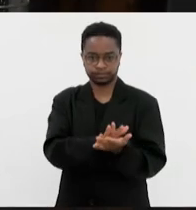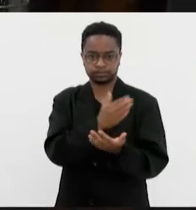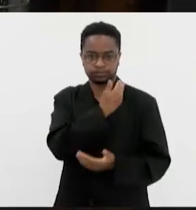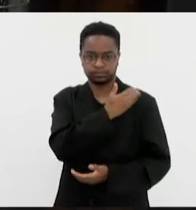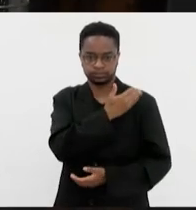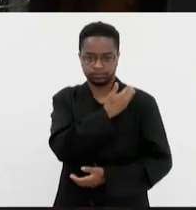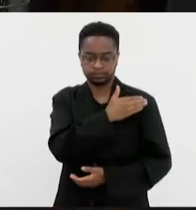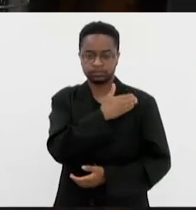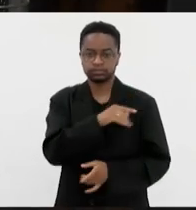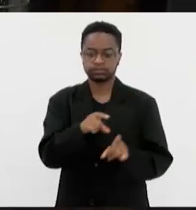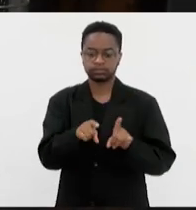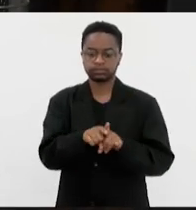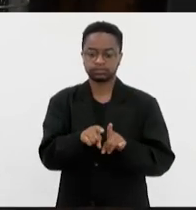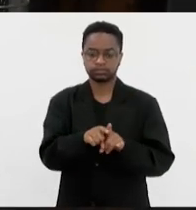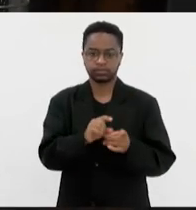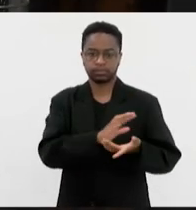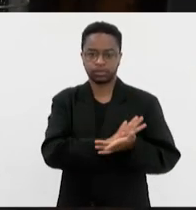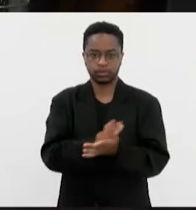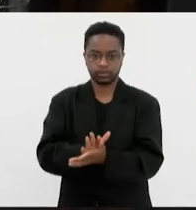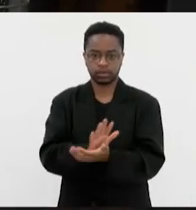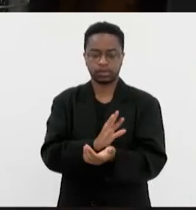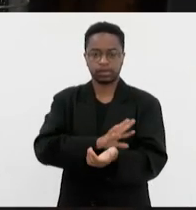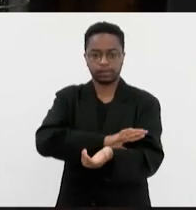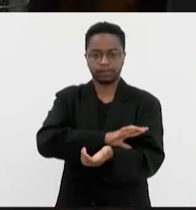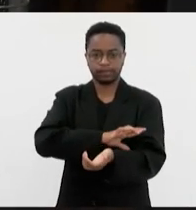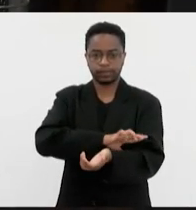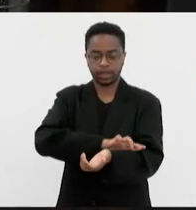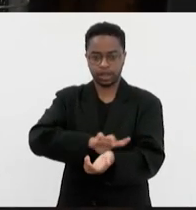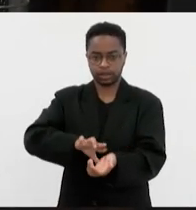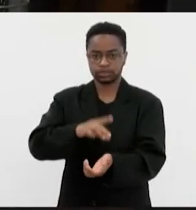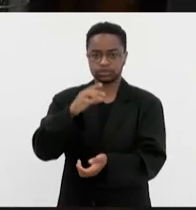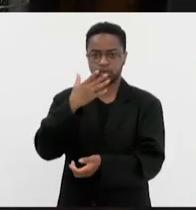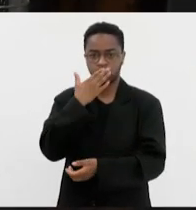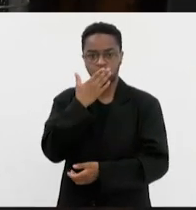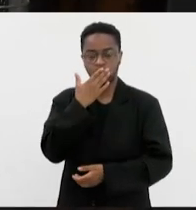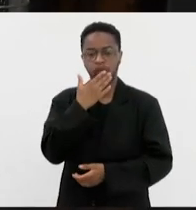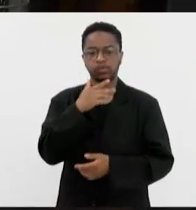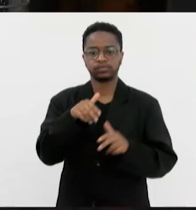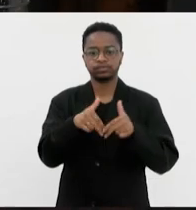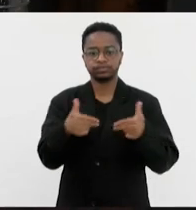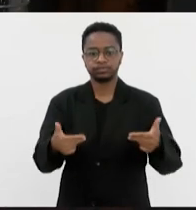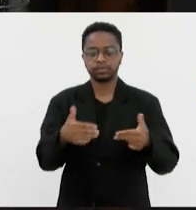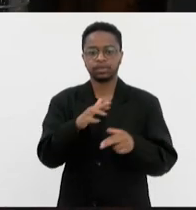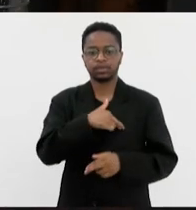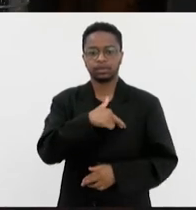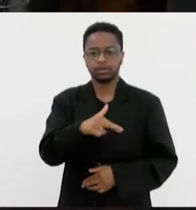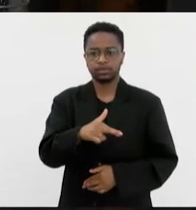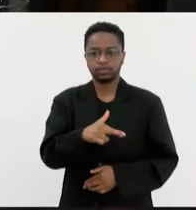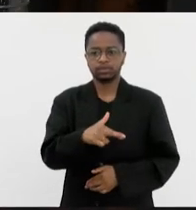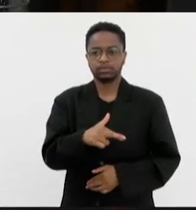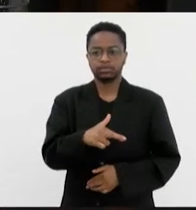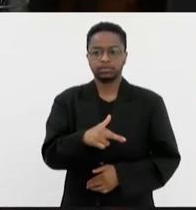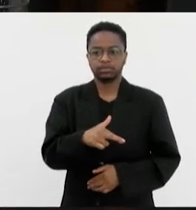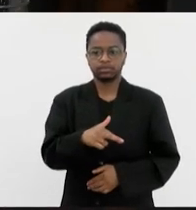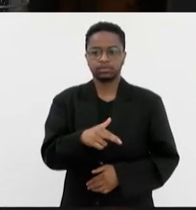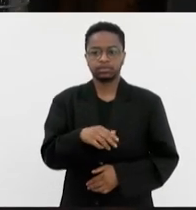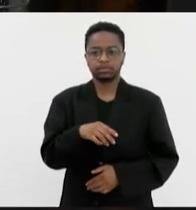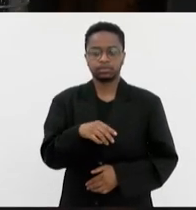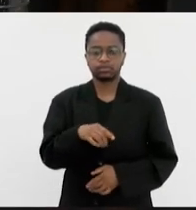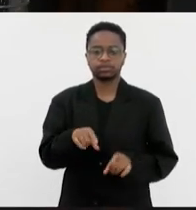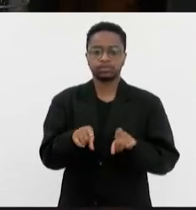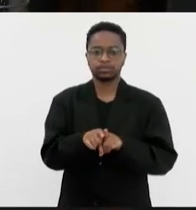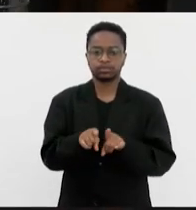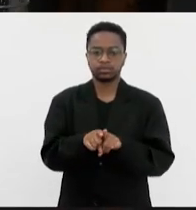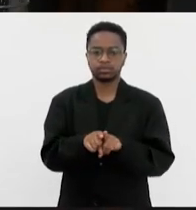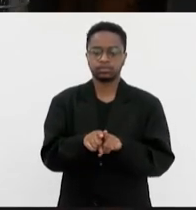discriminações e preconceitos de raça, cor, etnia, religião e procedência nacional, de orçamentos na fiscalização financeira e controle. Para